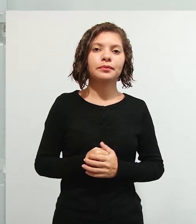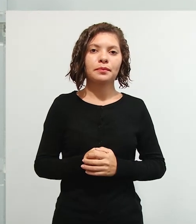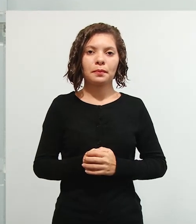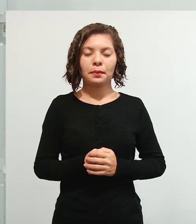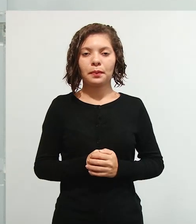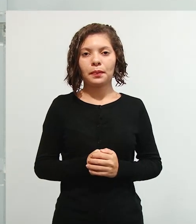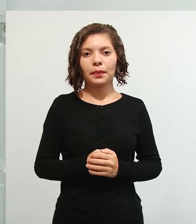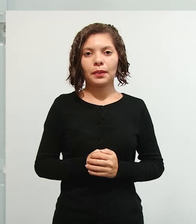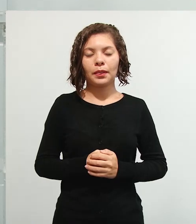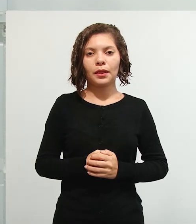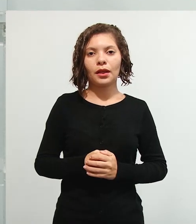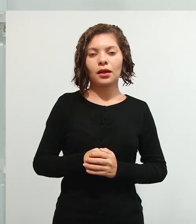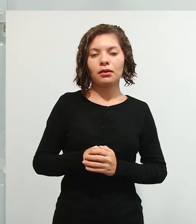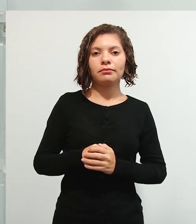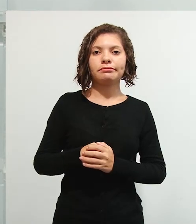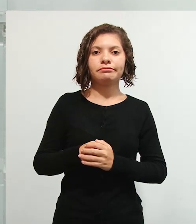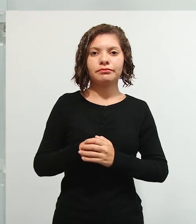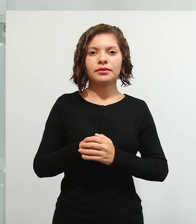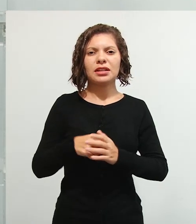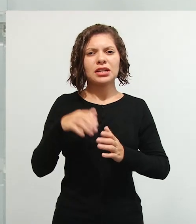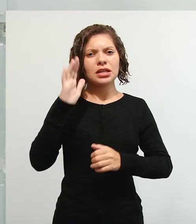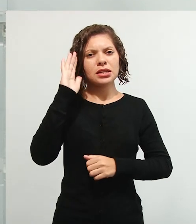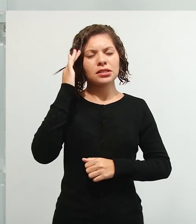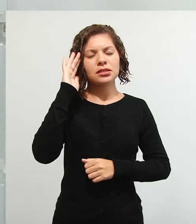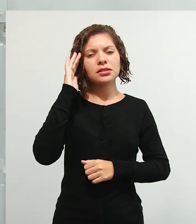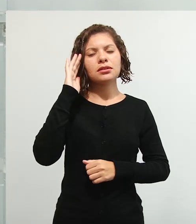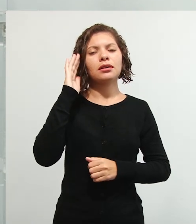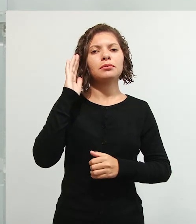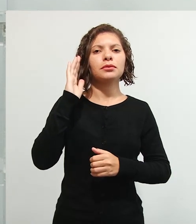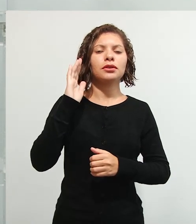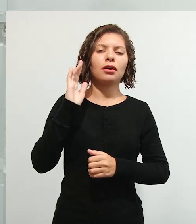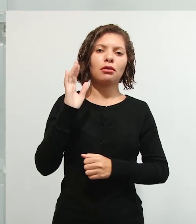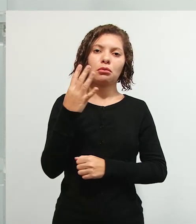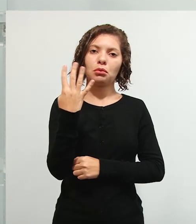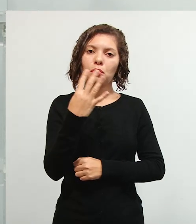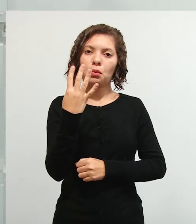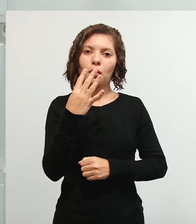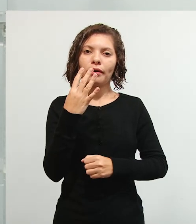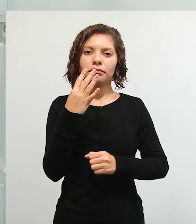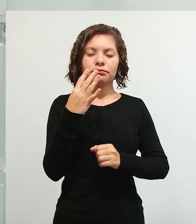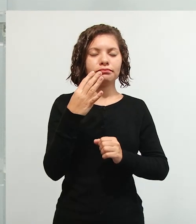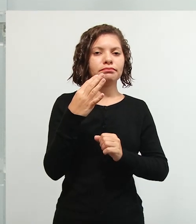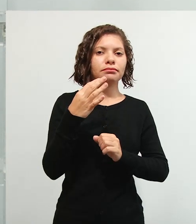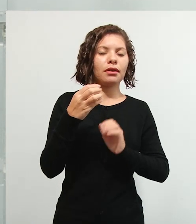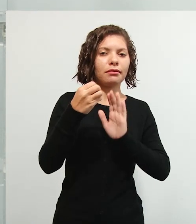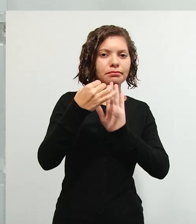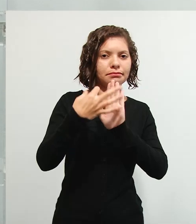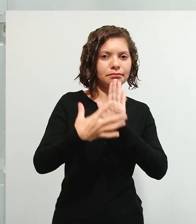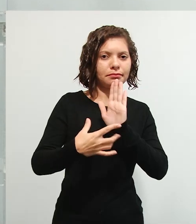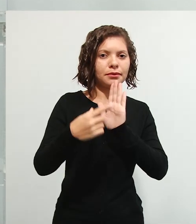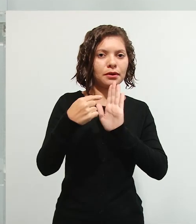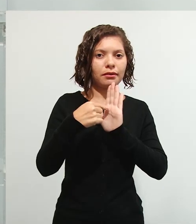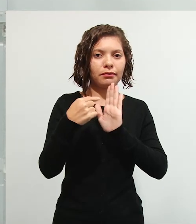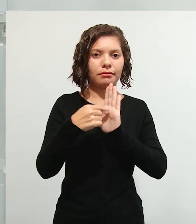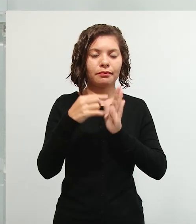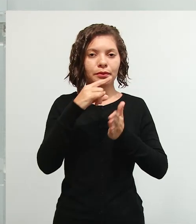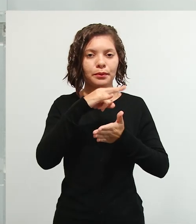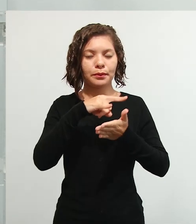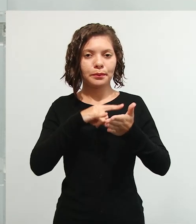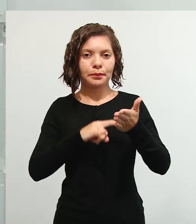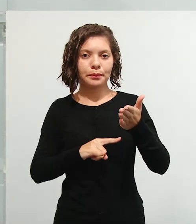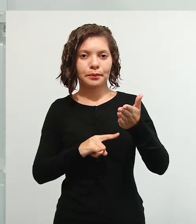caminha junto com esses 4 preceitos. Mas o quinto, a gente vai ver daqui a pouquinho, ele tem uma certa complicação para o tema